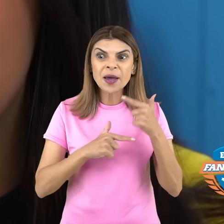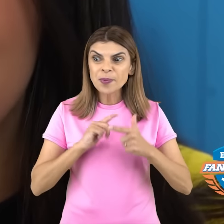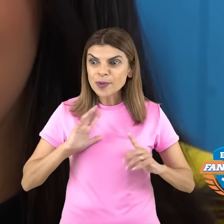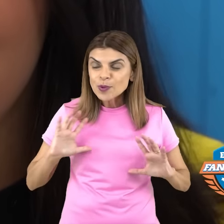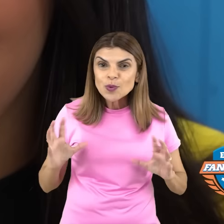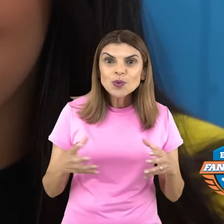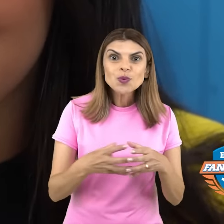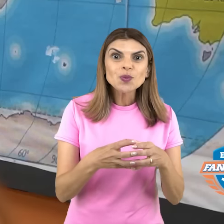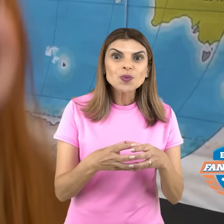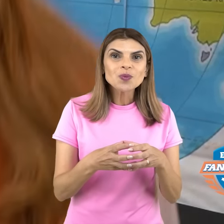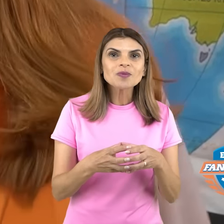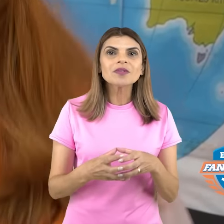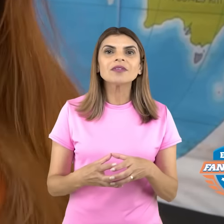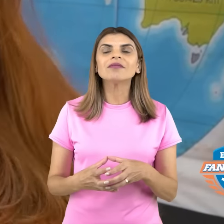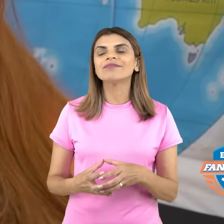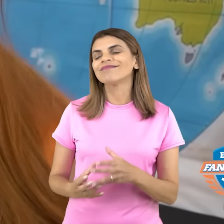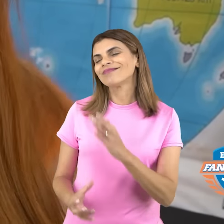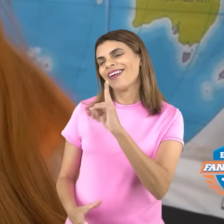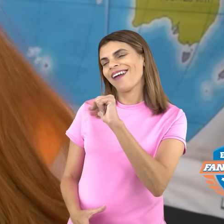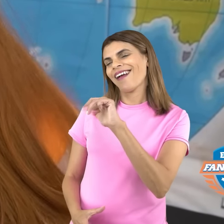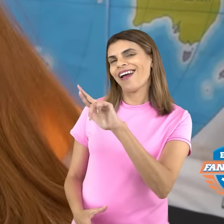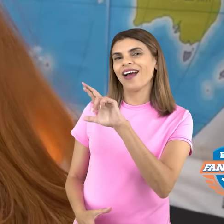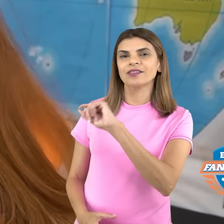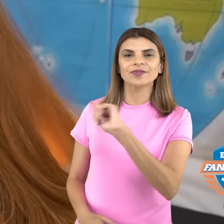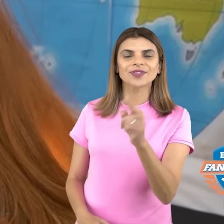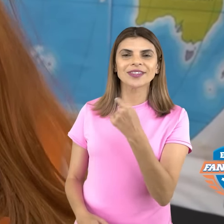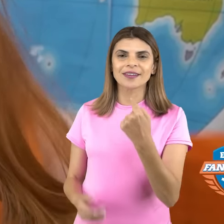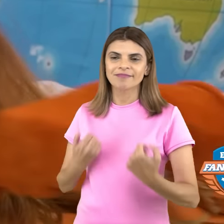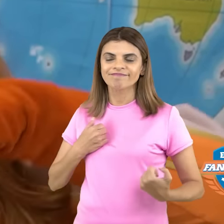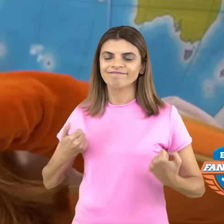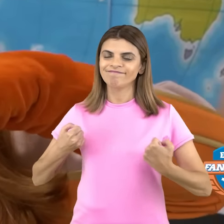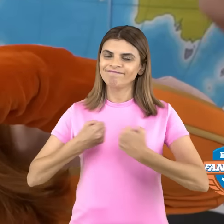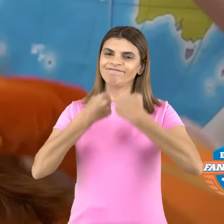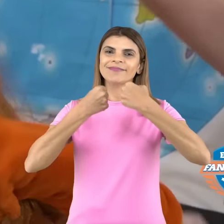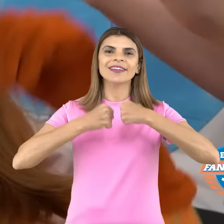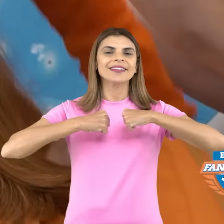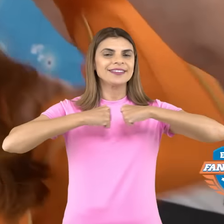junto com você? Claro, vocês têm a minha amizade.